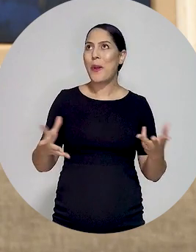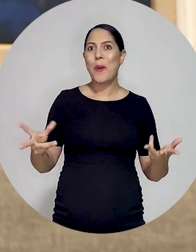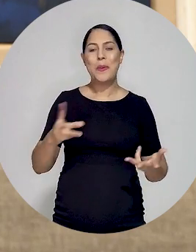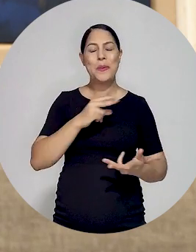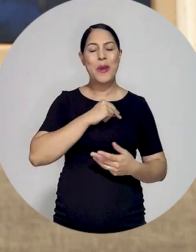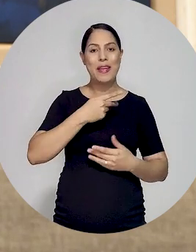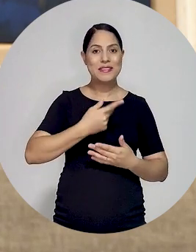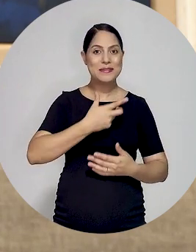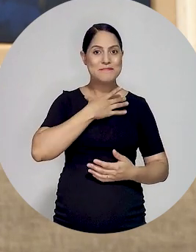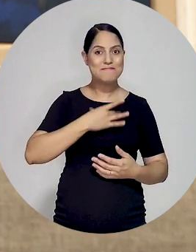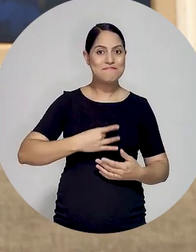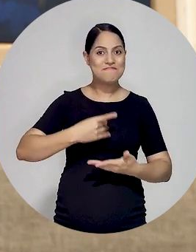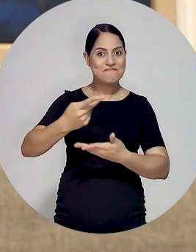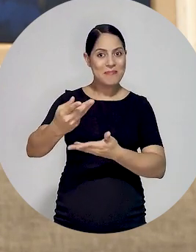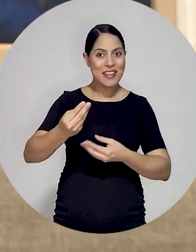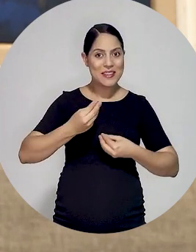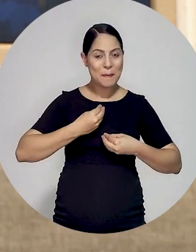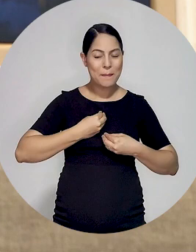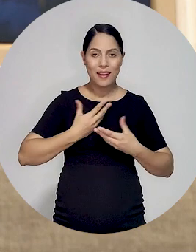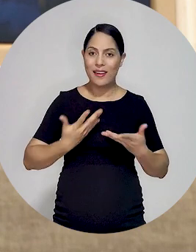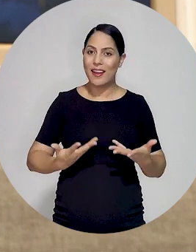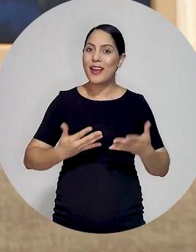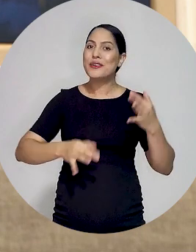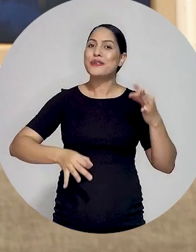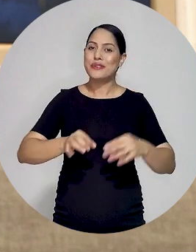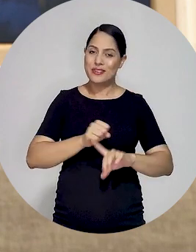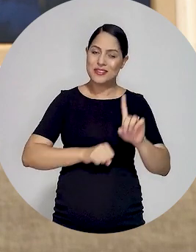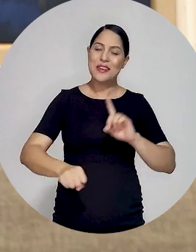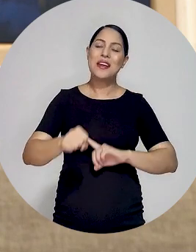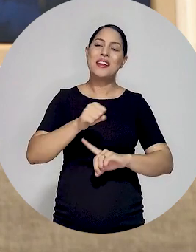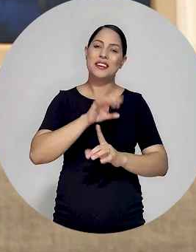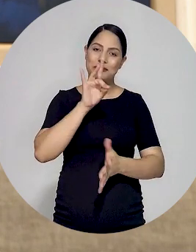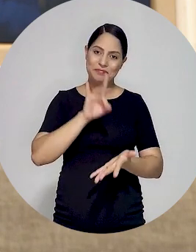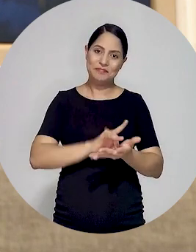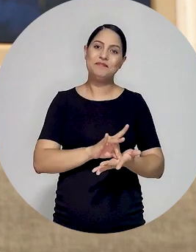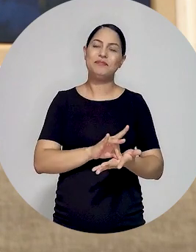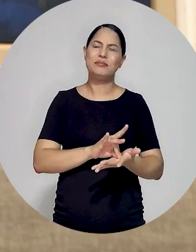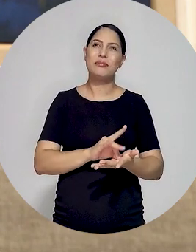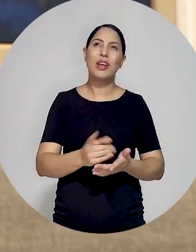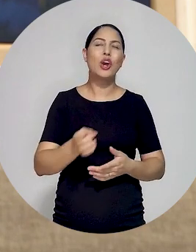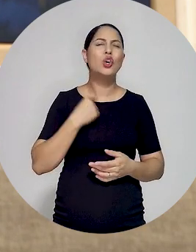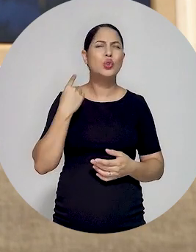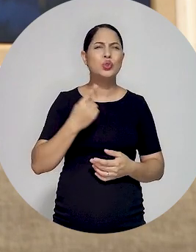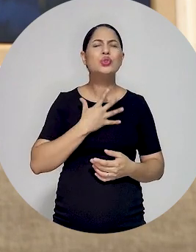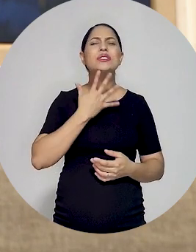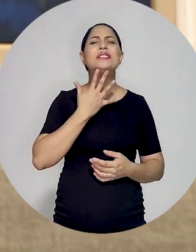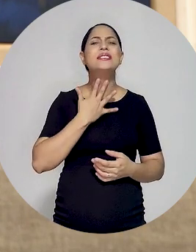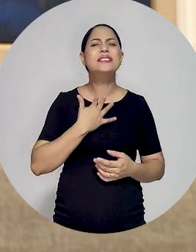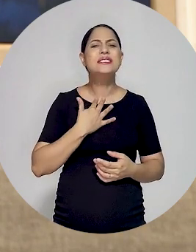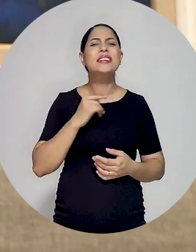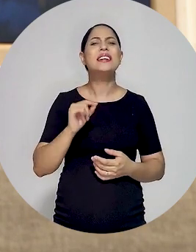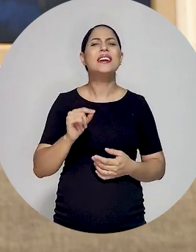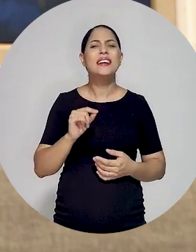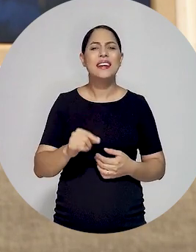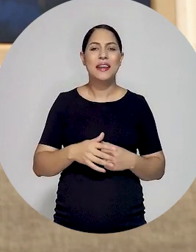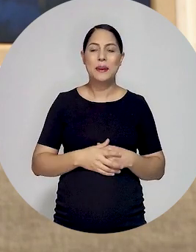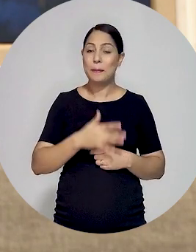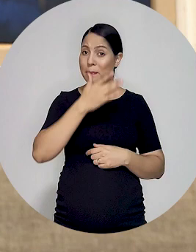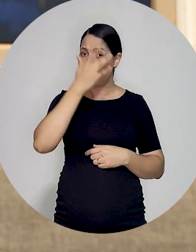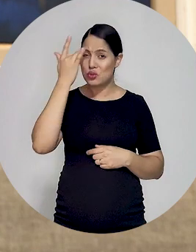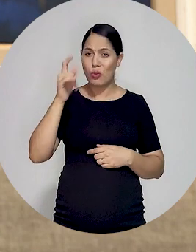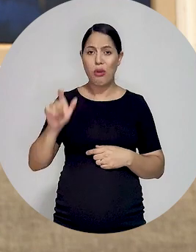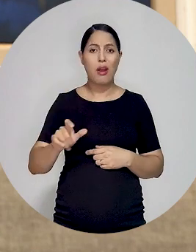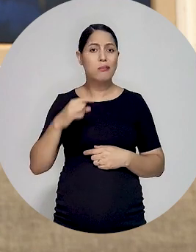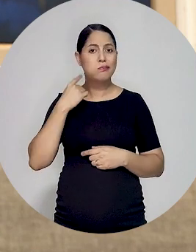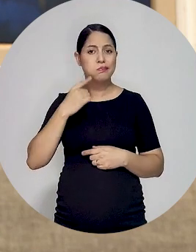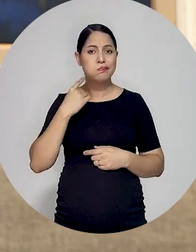título do livro que eu recebi como uma lembrança, como presente, representa tudo isso, a justiça social, que na realidade é tudo que a gente